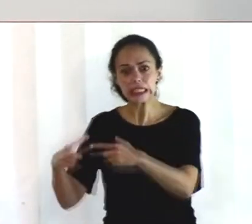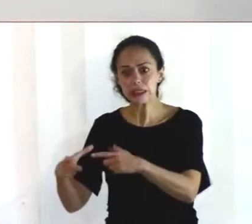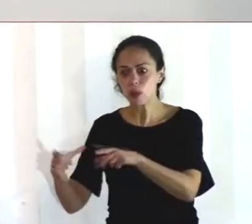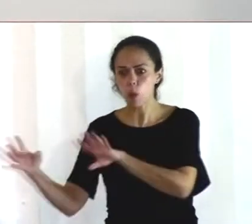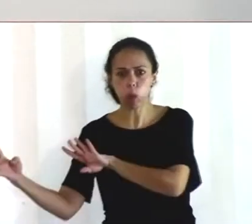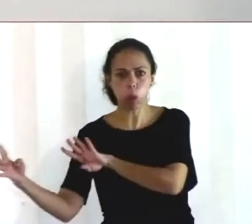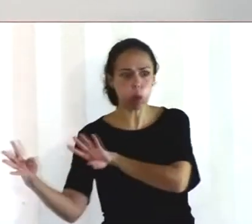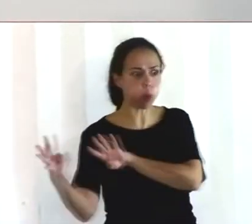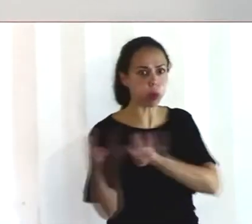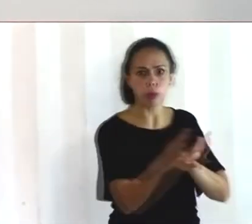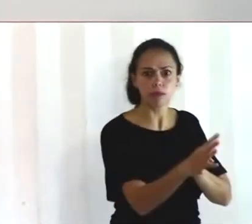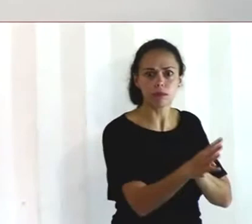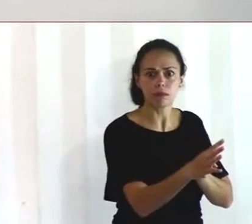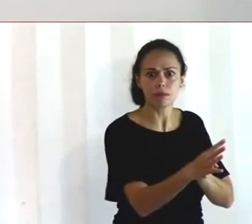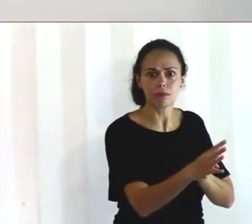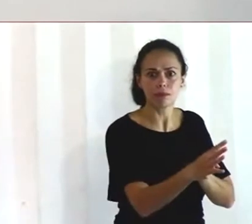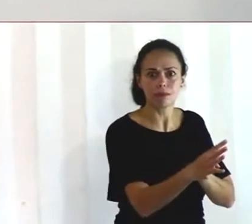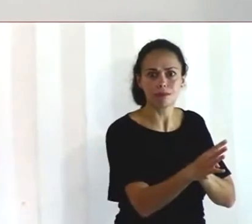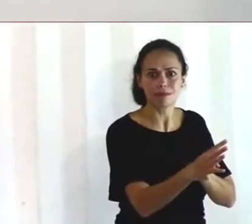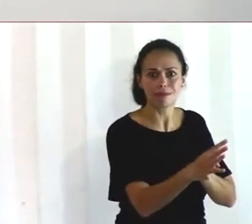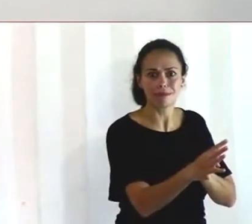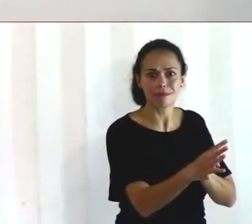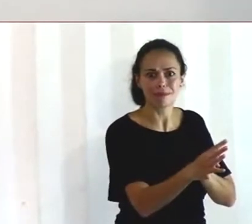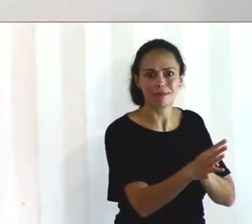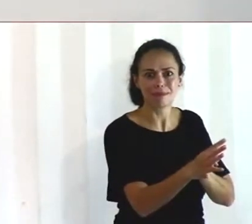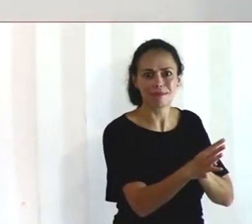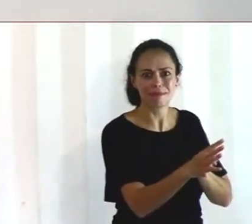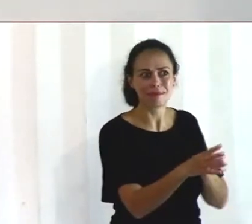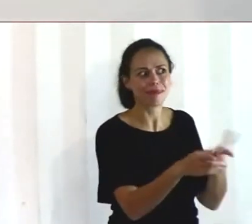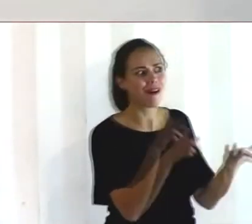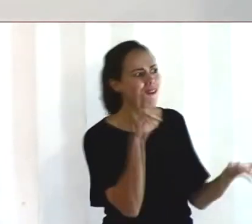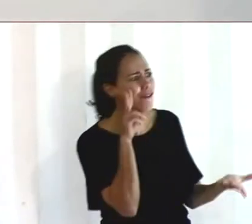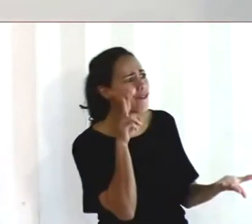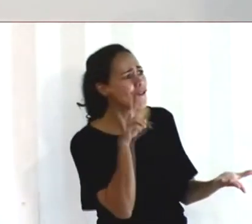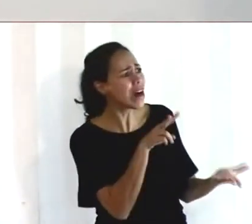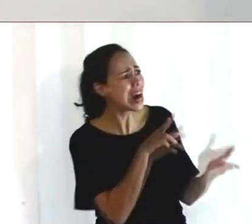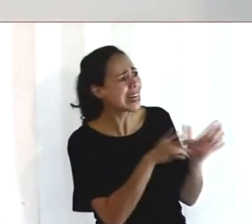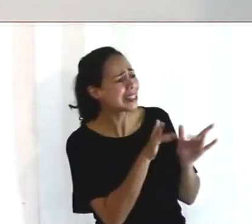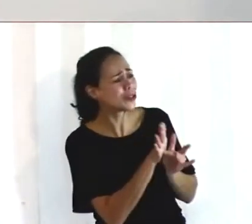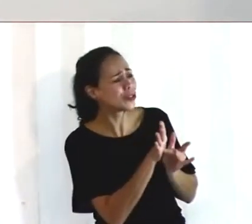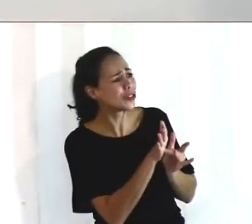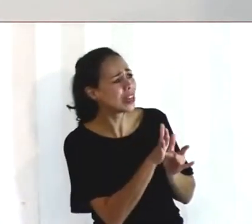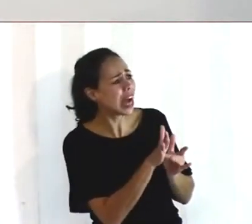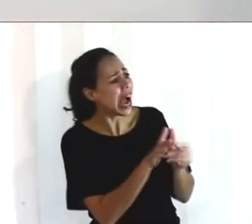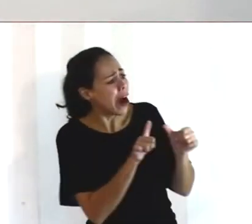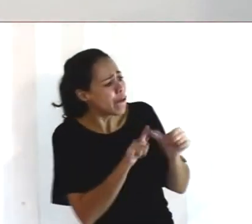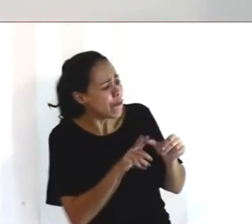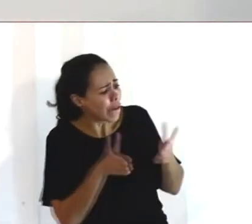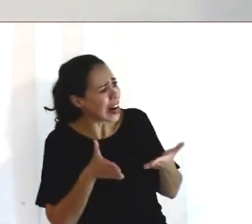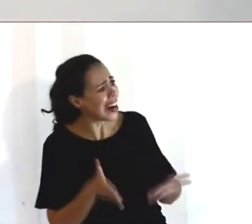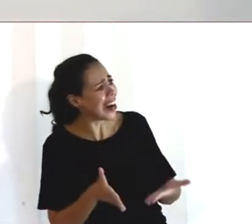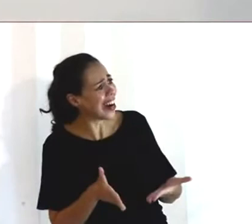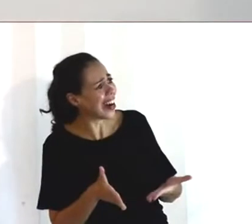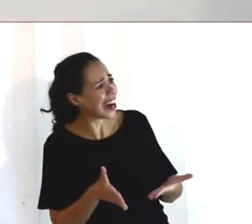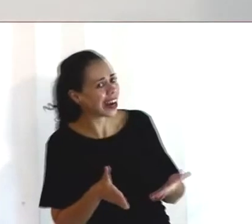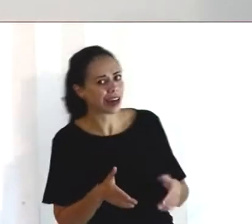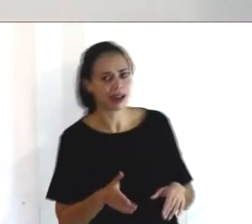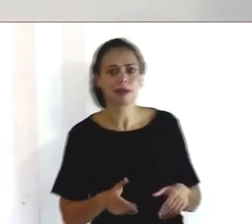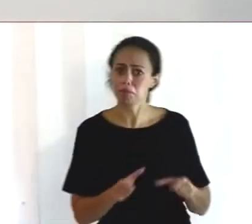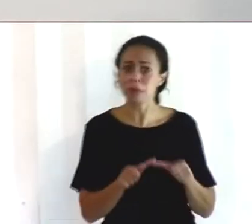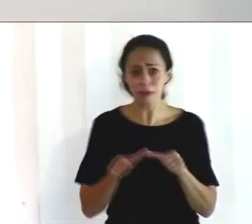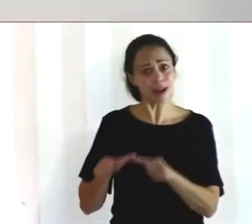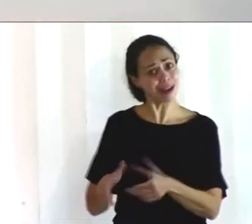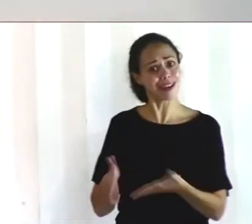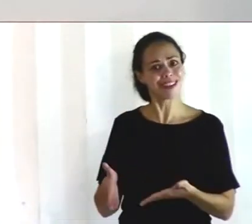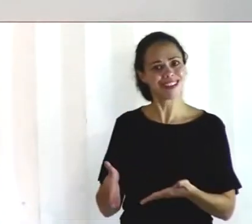ao encontro de Jesus. E esta cidade diz, fica conosco mais um pouco, Senhor. E ele fica mais um pouco em